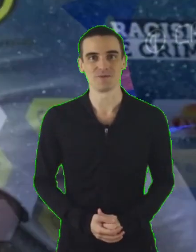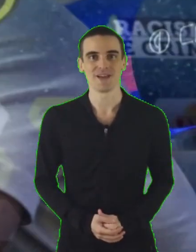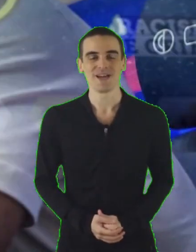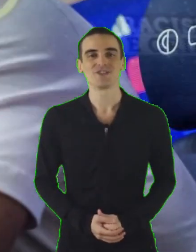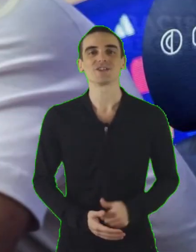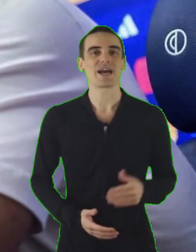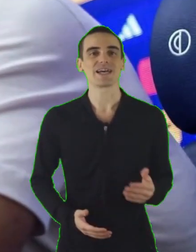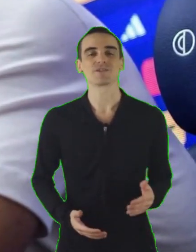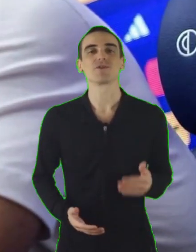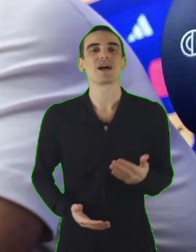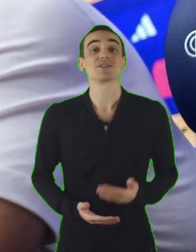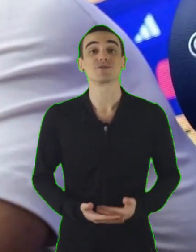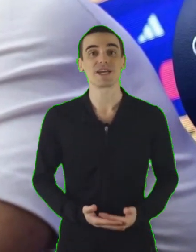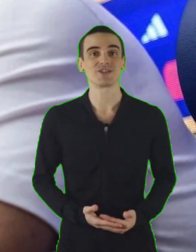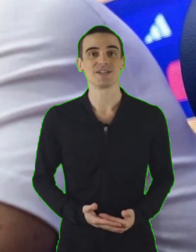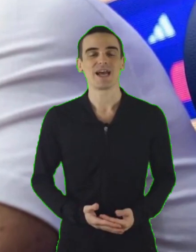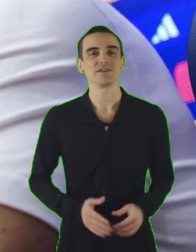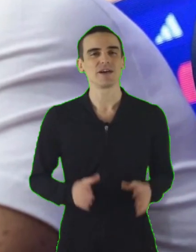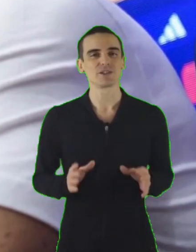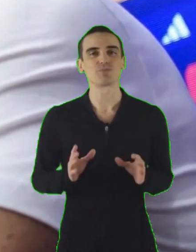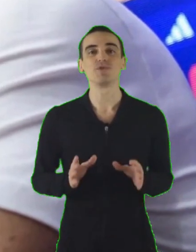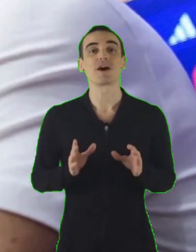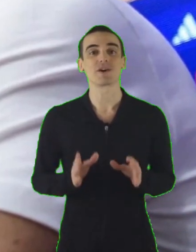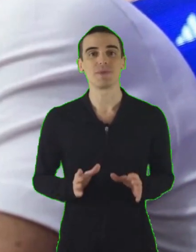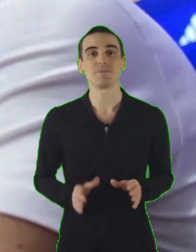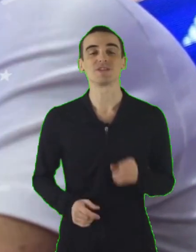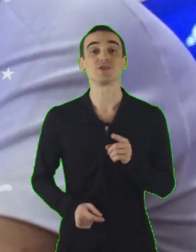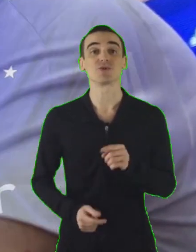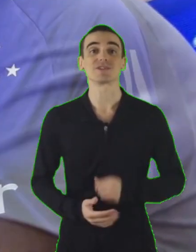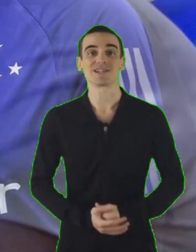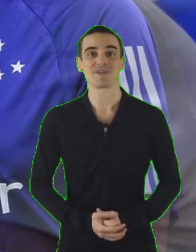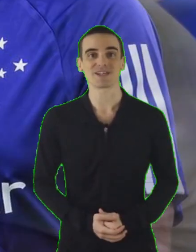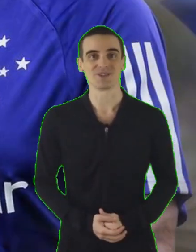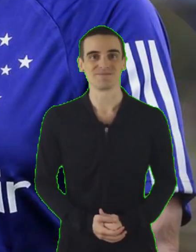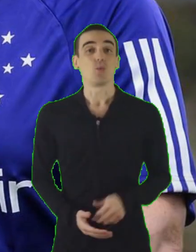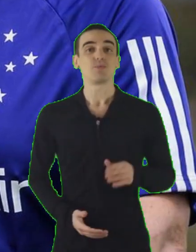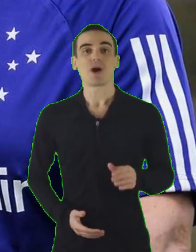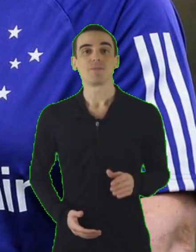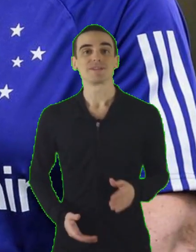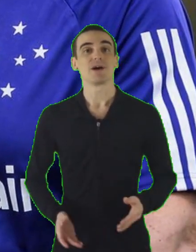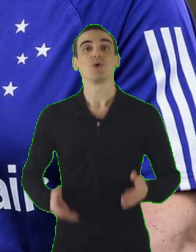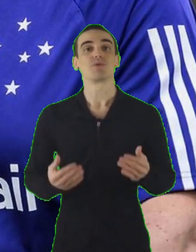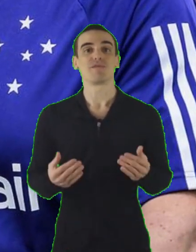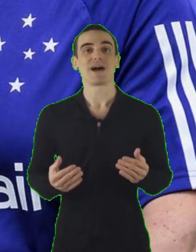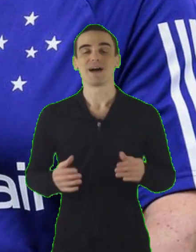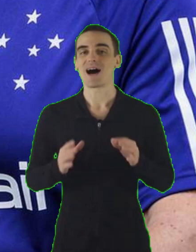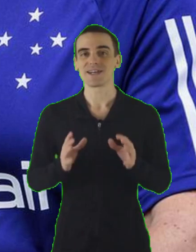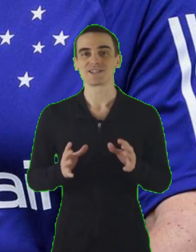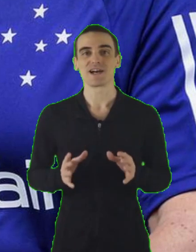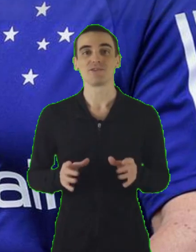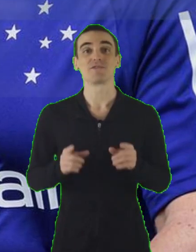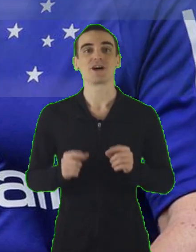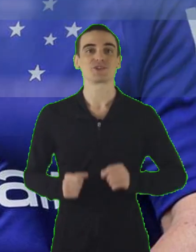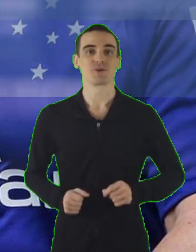quinta-feira, 2, pela 31ª rodada do Brasileirão. A partida será no Morumbi, às 20 horas. Ambas as